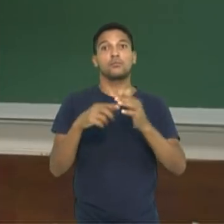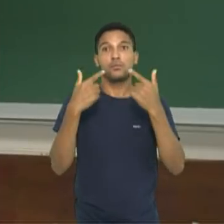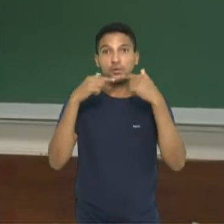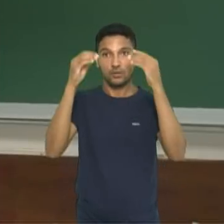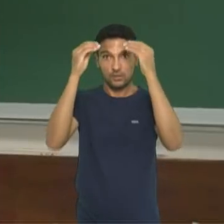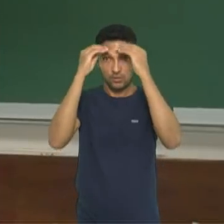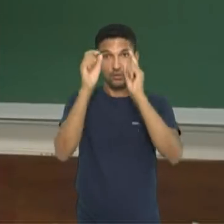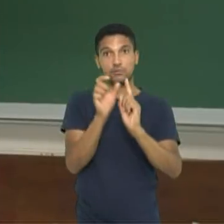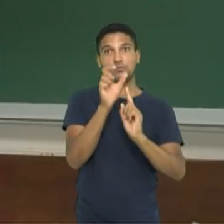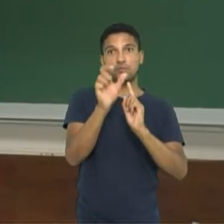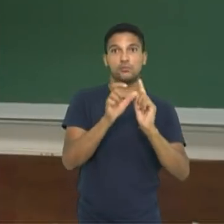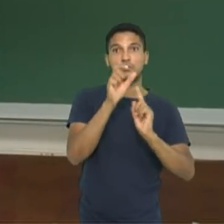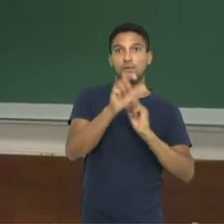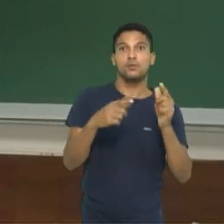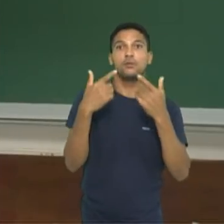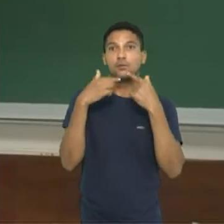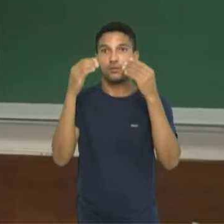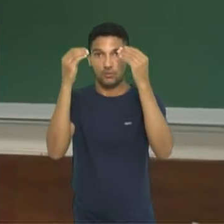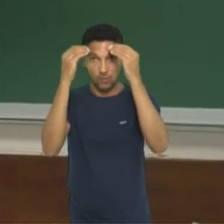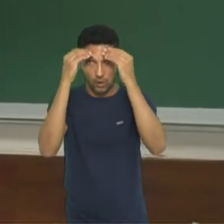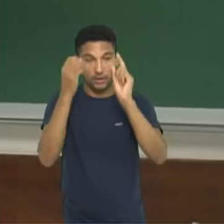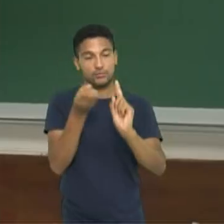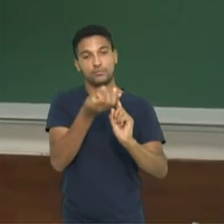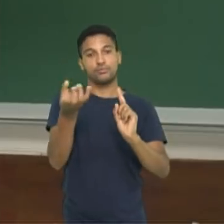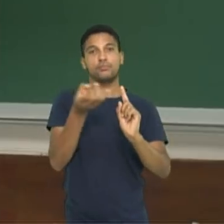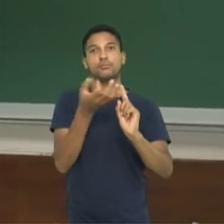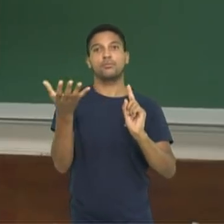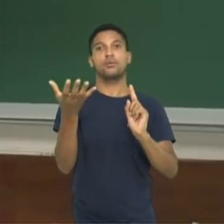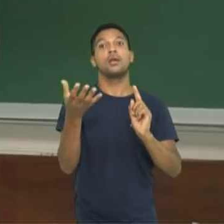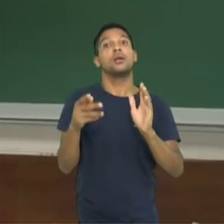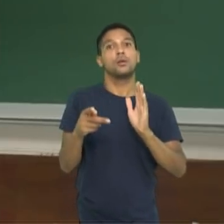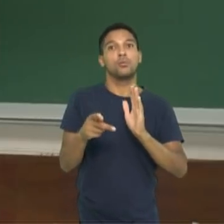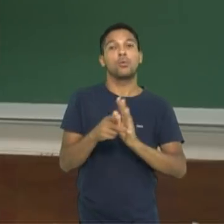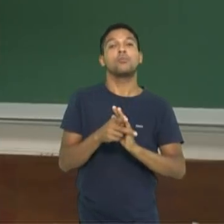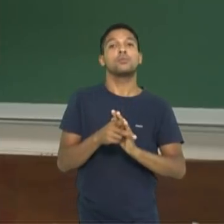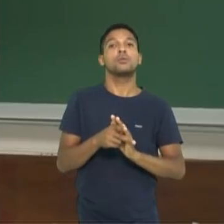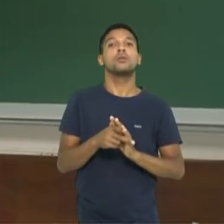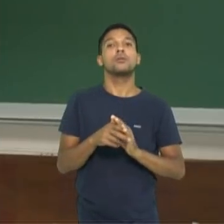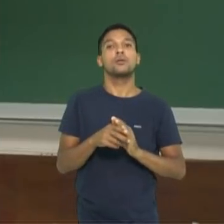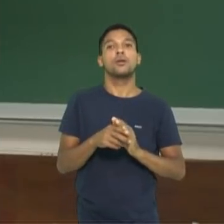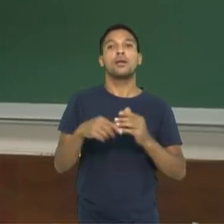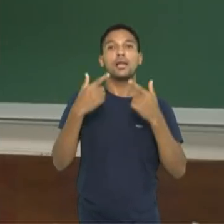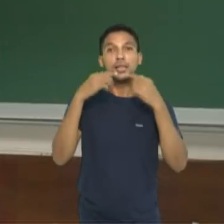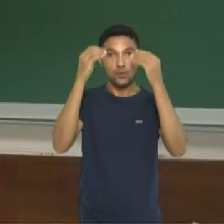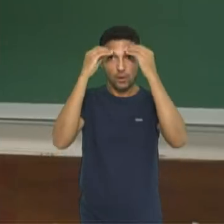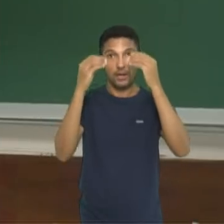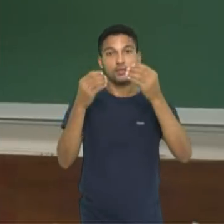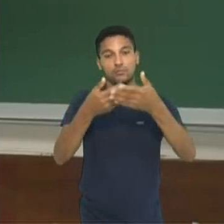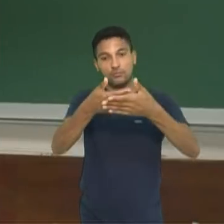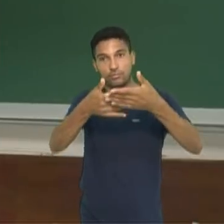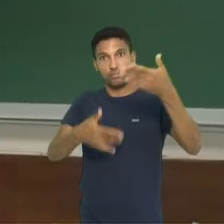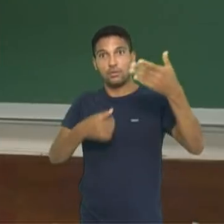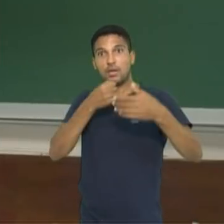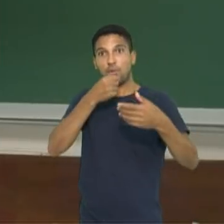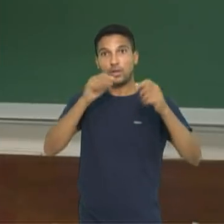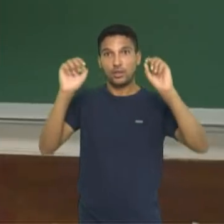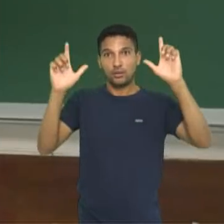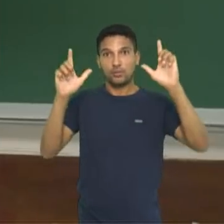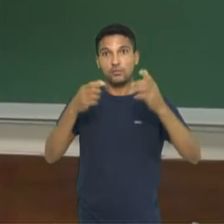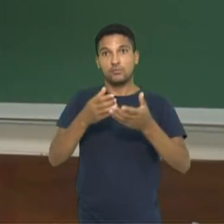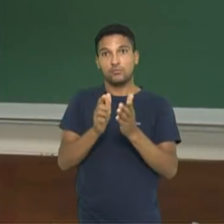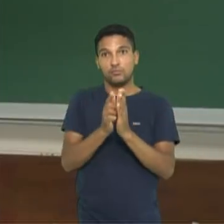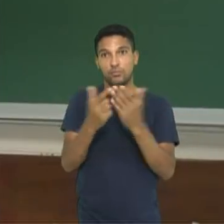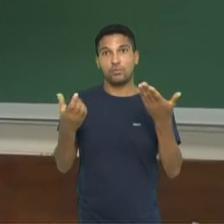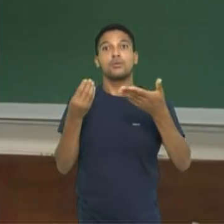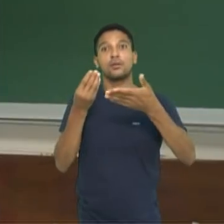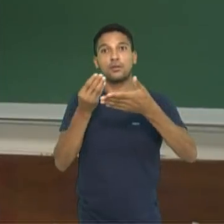que compuseram essa reportagem publicada no New York Times. E vamos para o nosso primeiro exercício